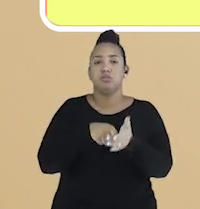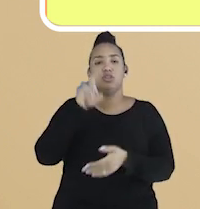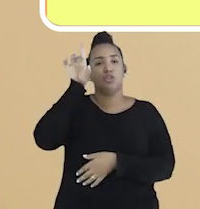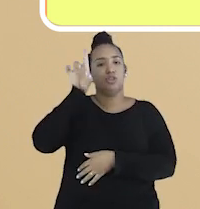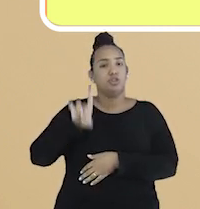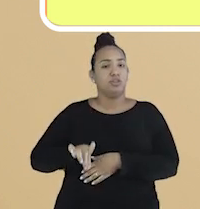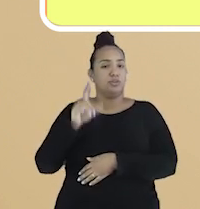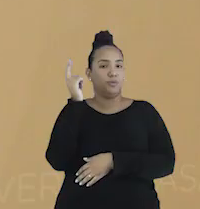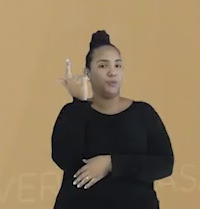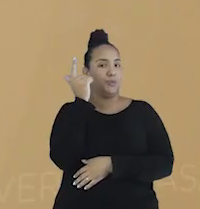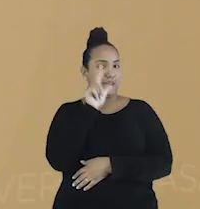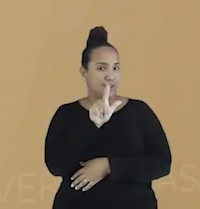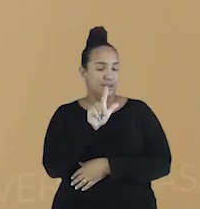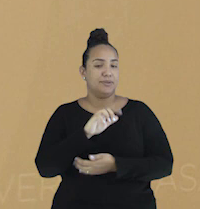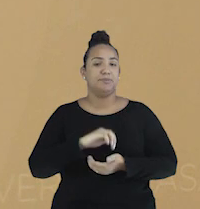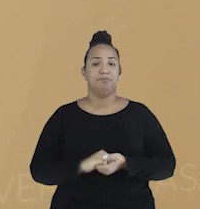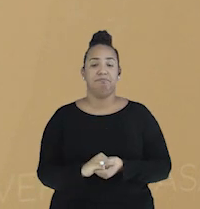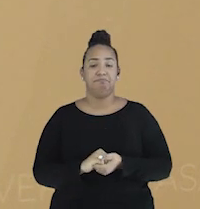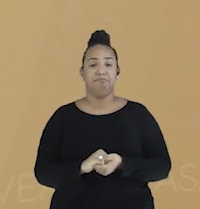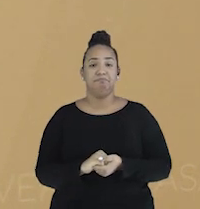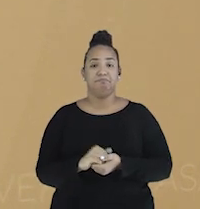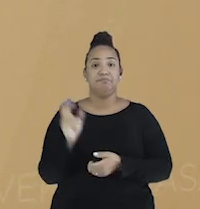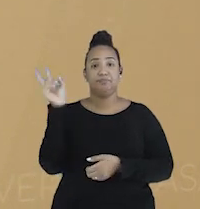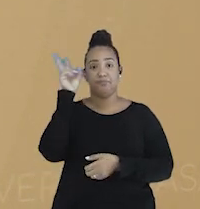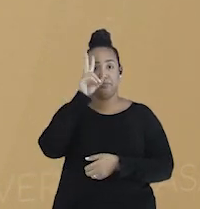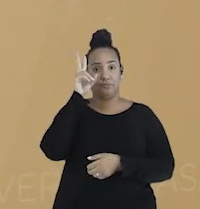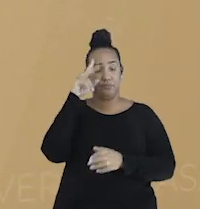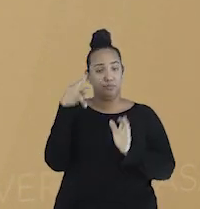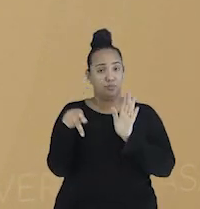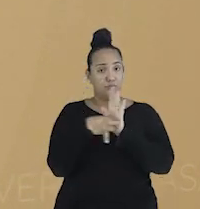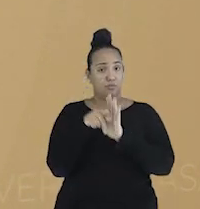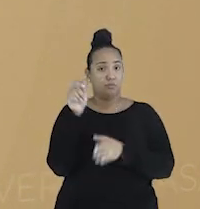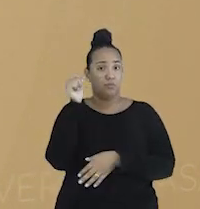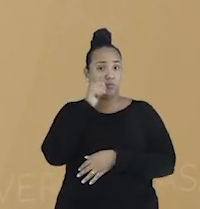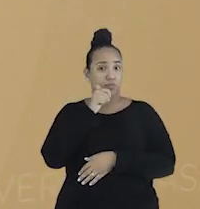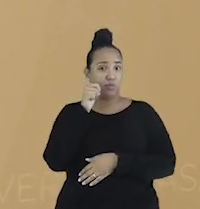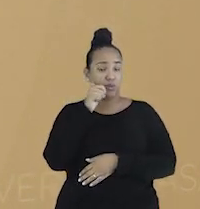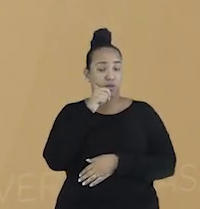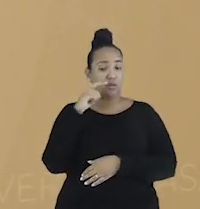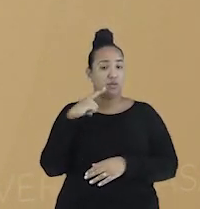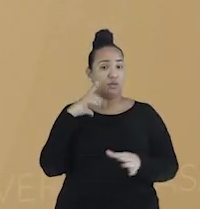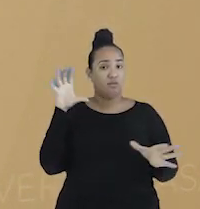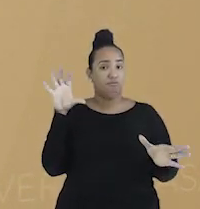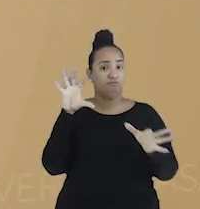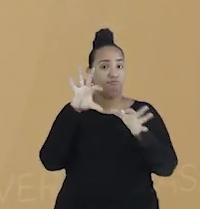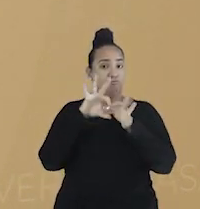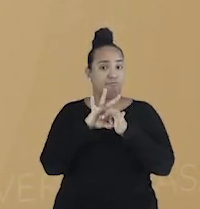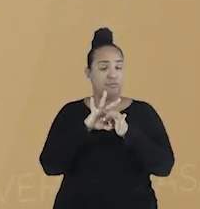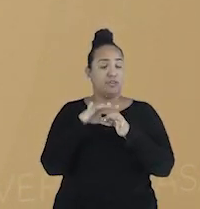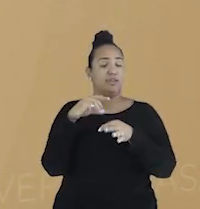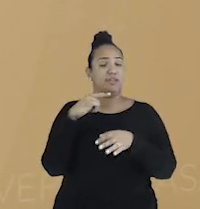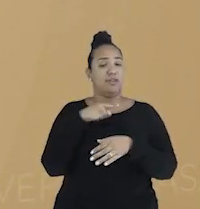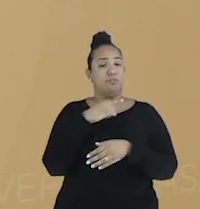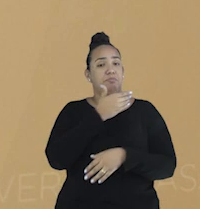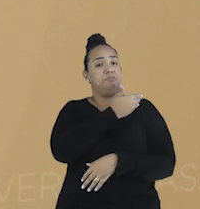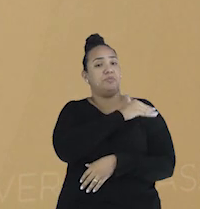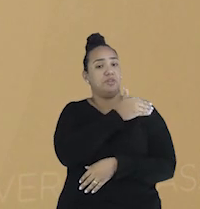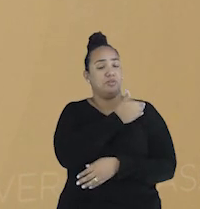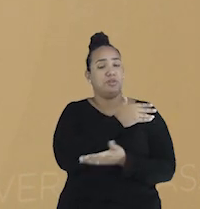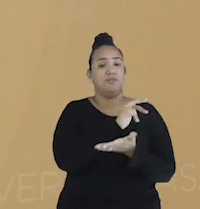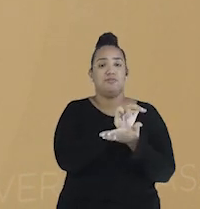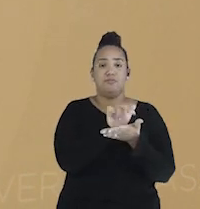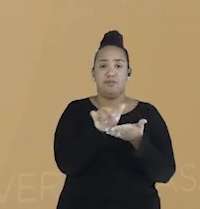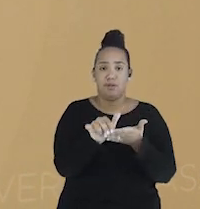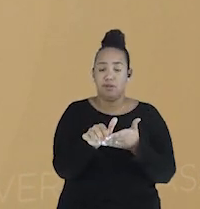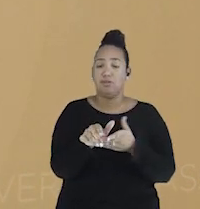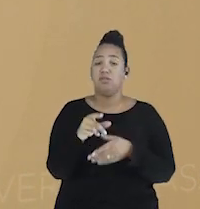de direitos. A história das mulheres é ligada a muitas injustiças. Por muito tempo, até